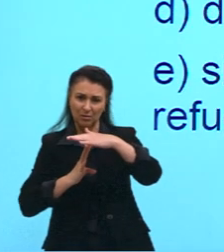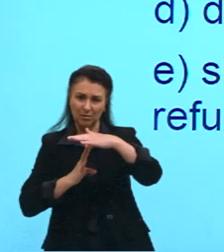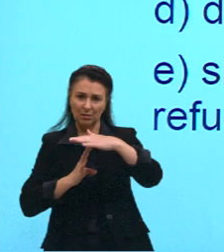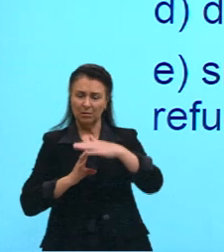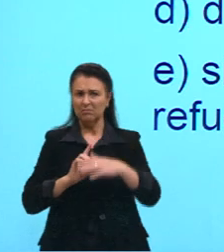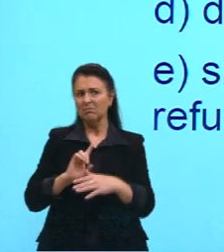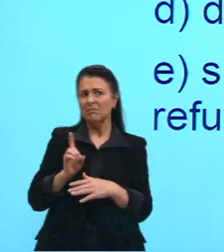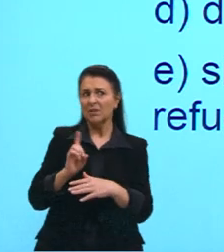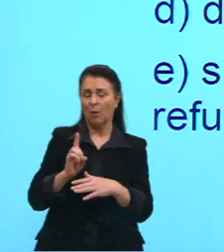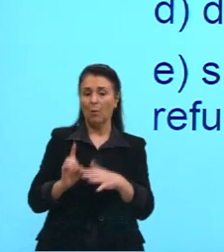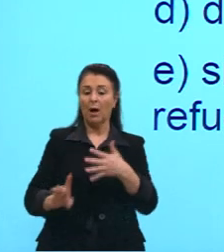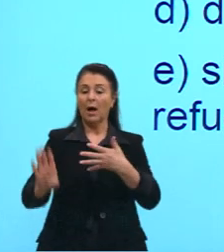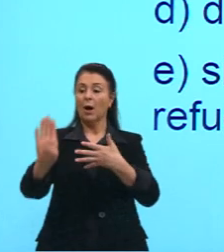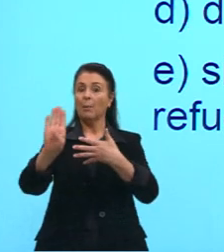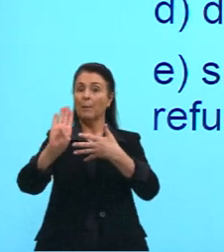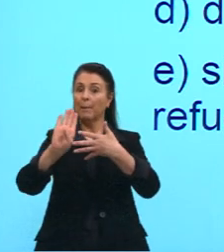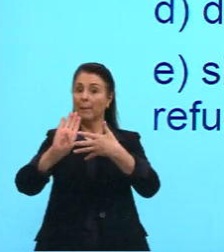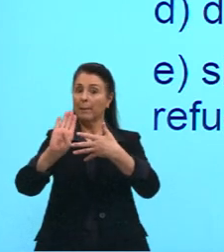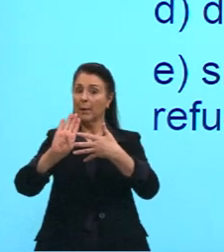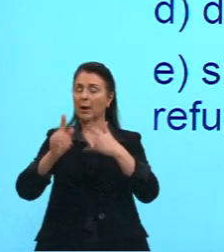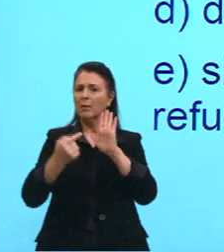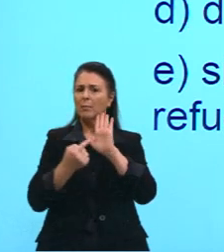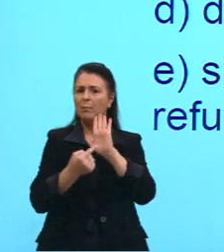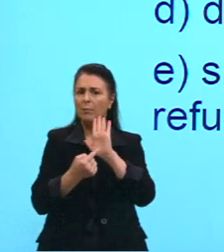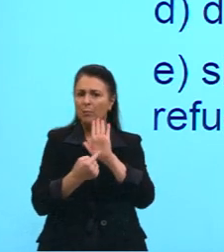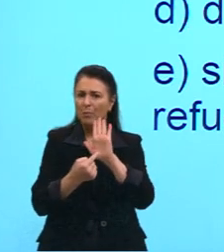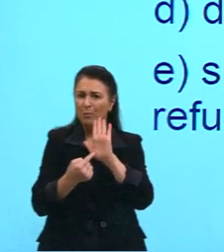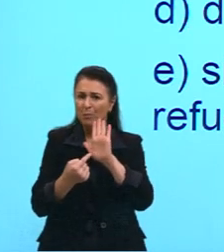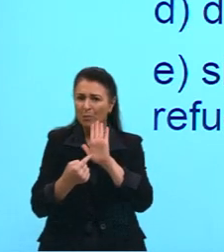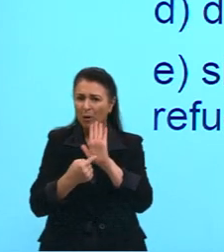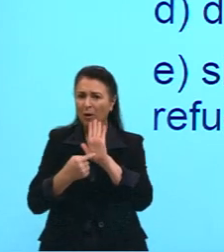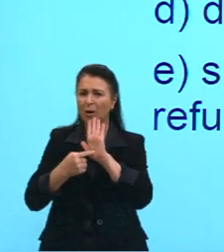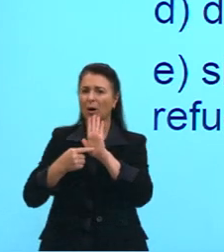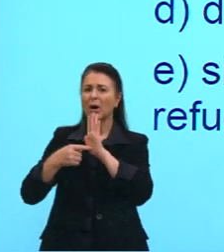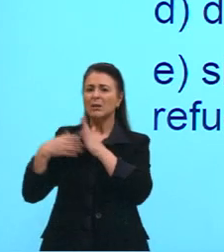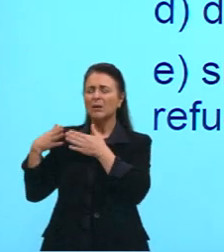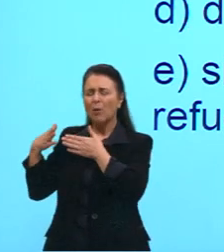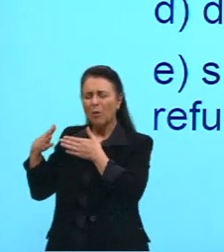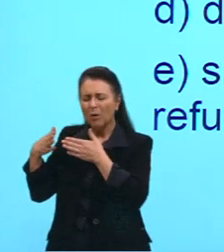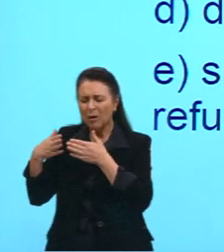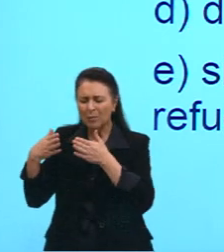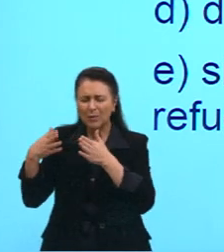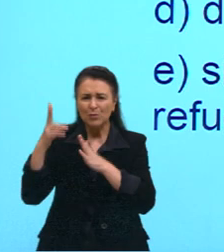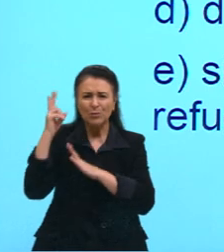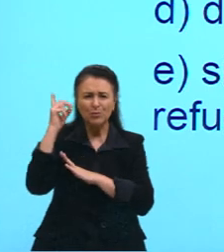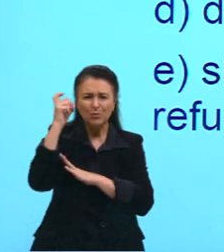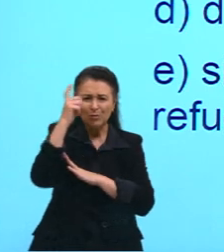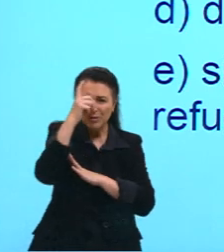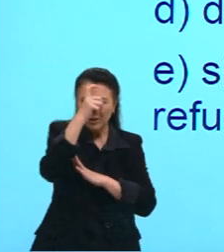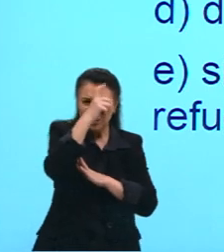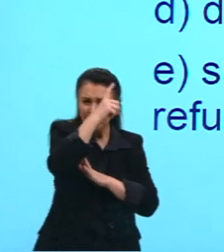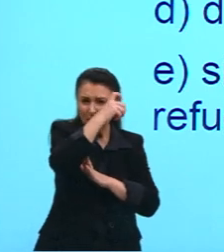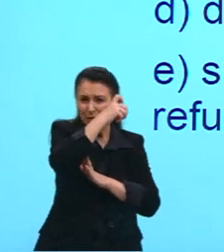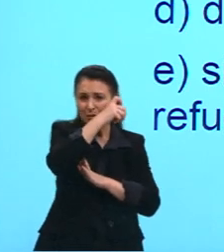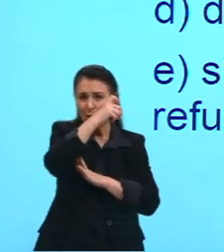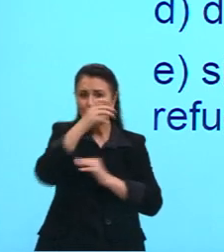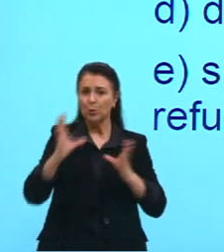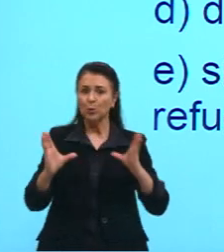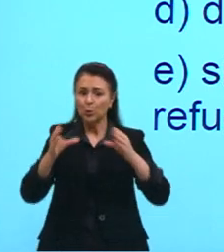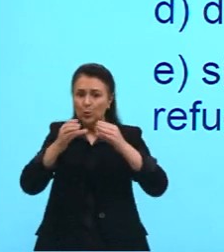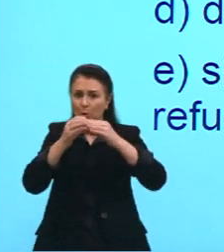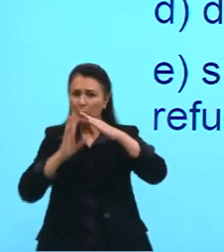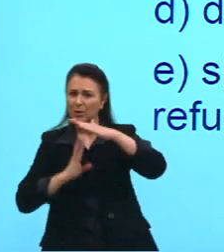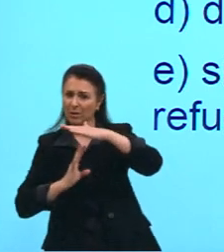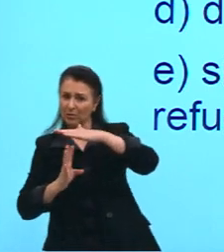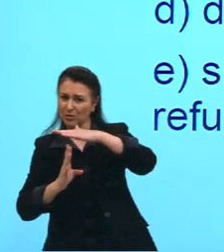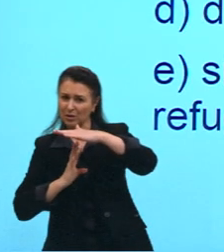letra B revelar a longa trajetória percorrida pelos refugiados poderia seda se